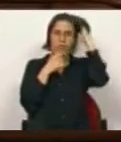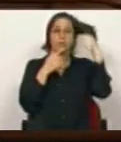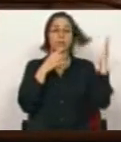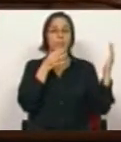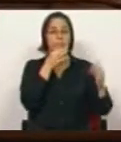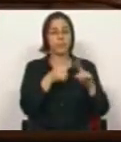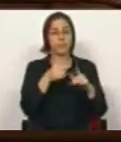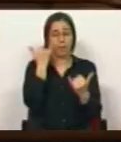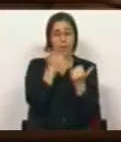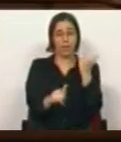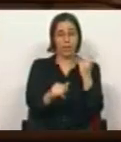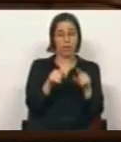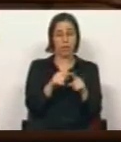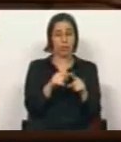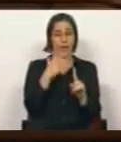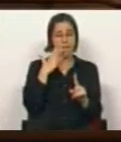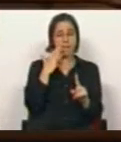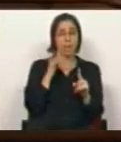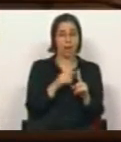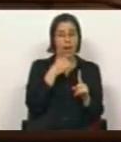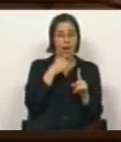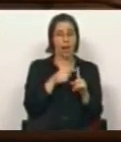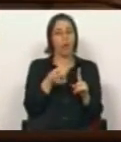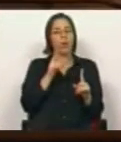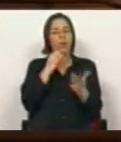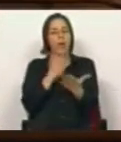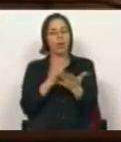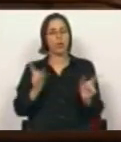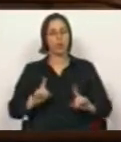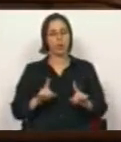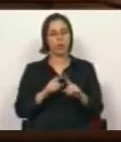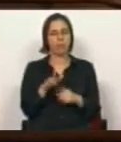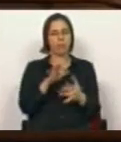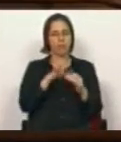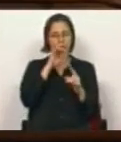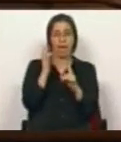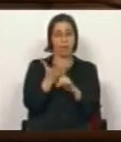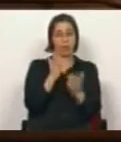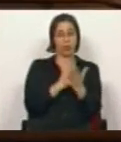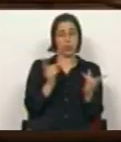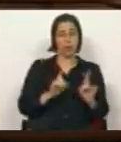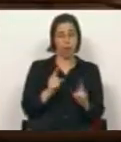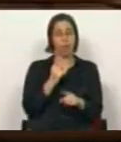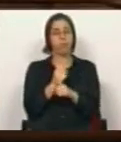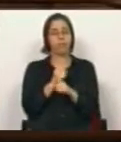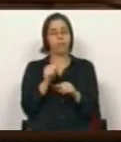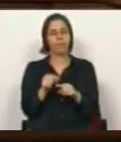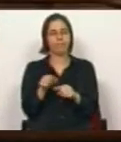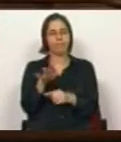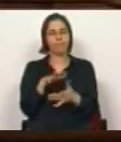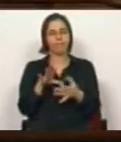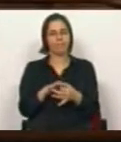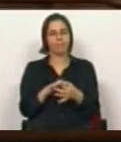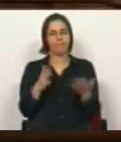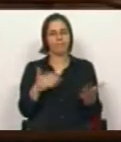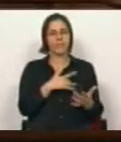quando falamos dos perigos da utilização do plástico, não falamos apenas da sua dimensão ambiental, falamos também da sua dimensão